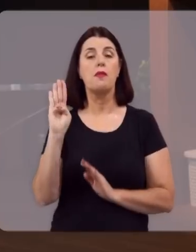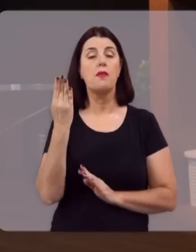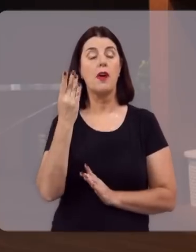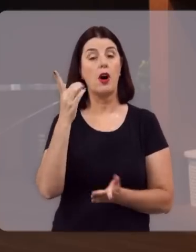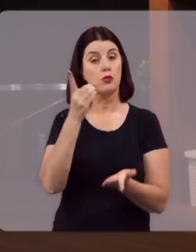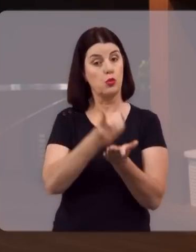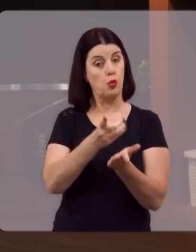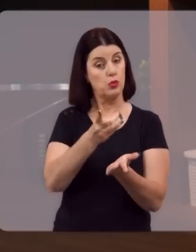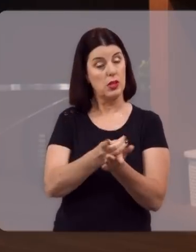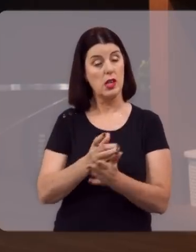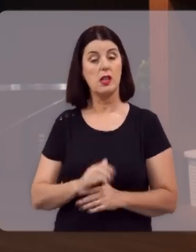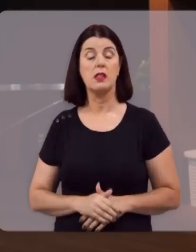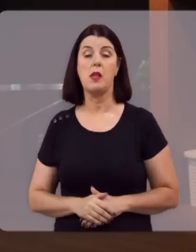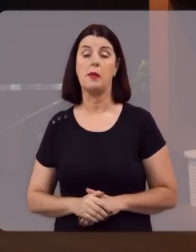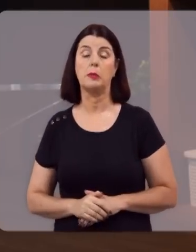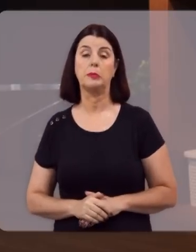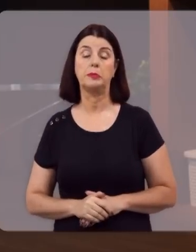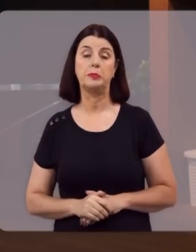falsas doutrinas.